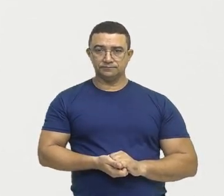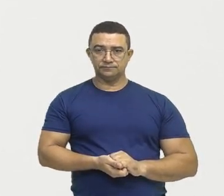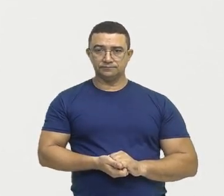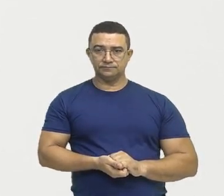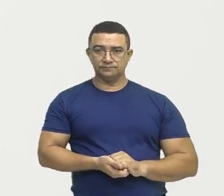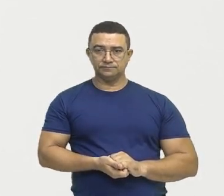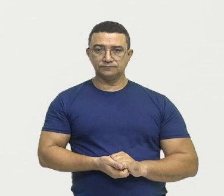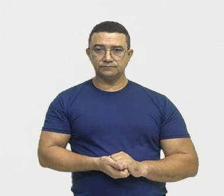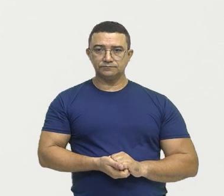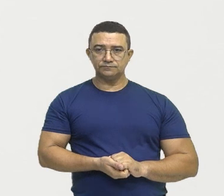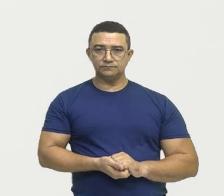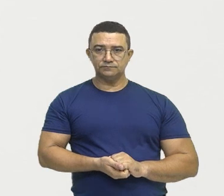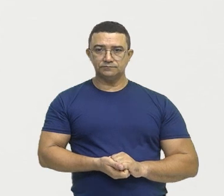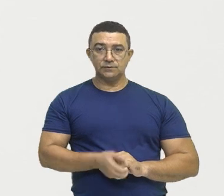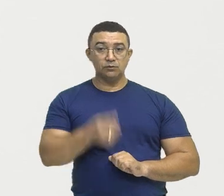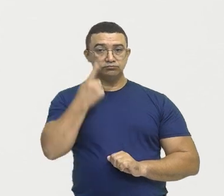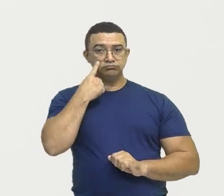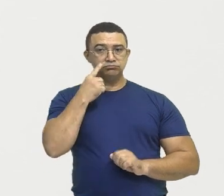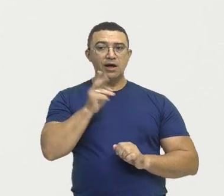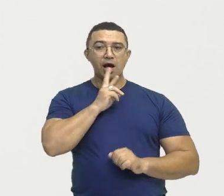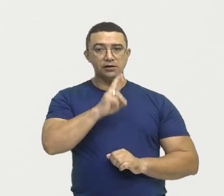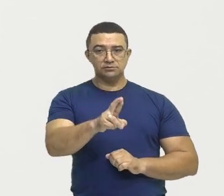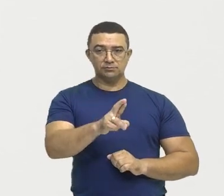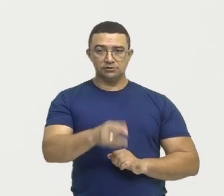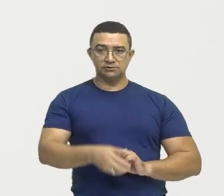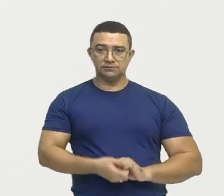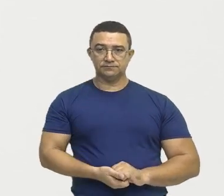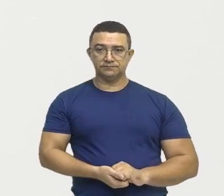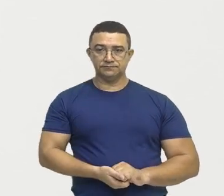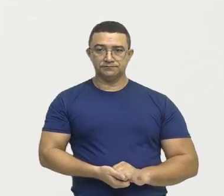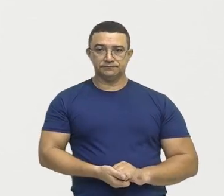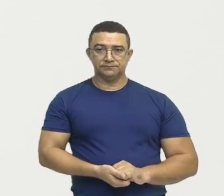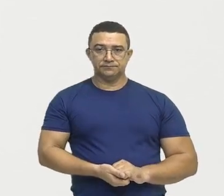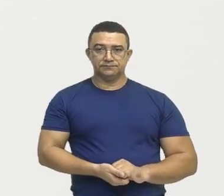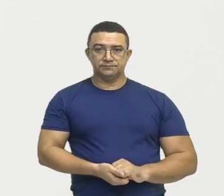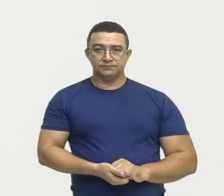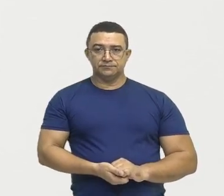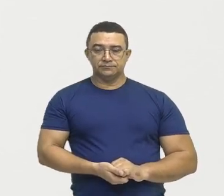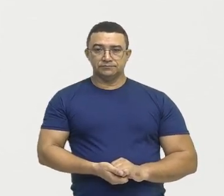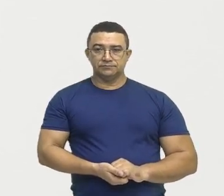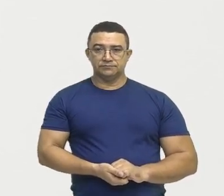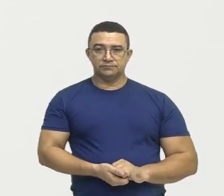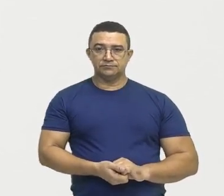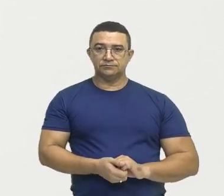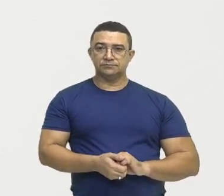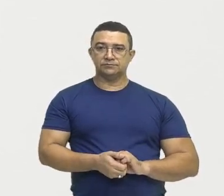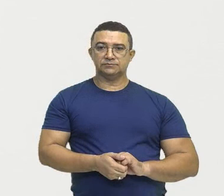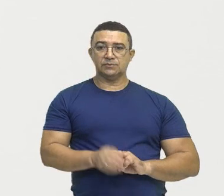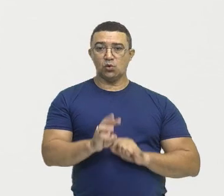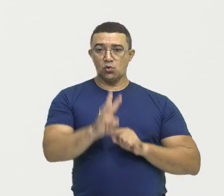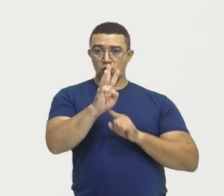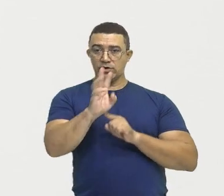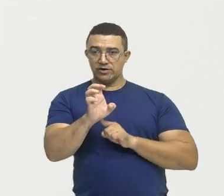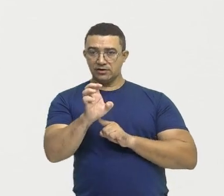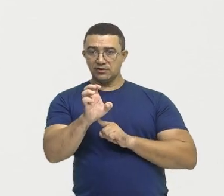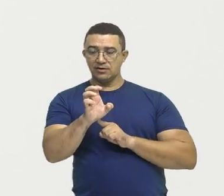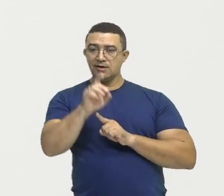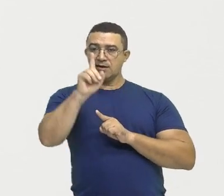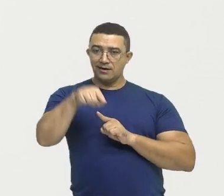para vocês agora as respostas, olha só. Nosso gabarito, então, trazendo we don't, porque eu tenho